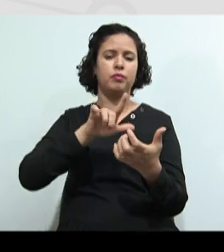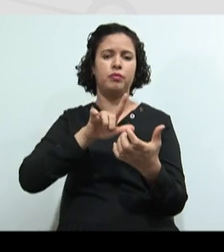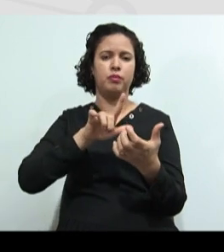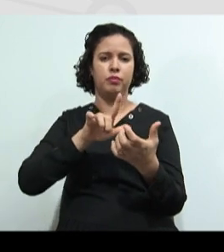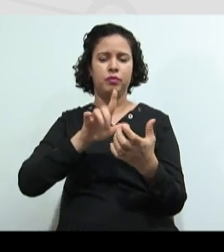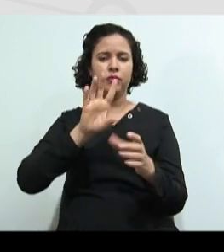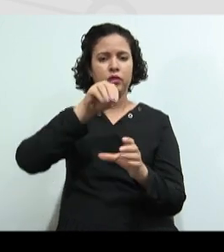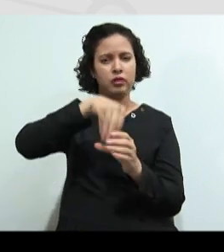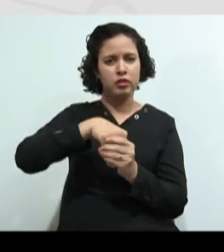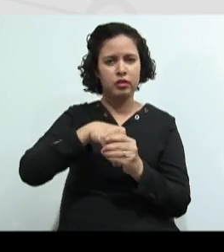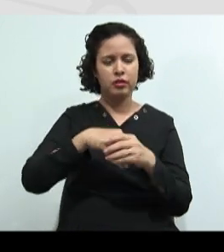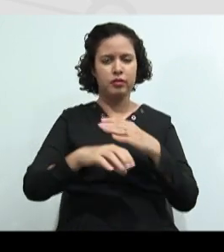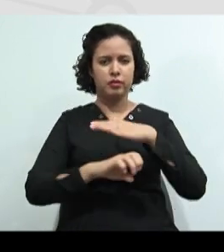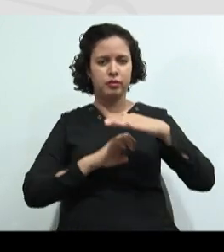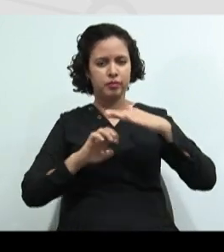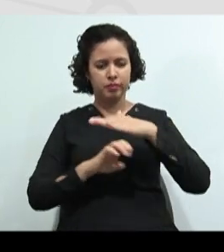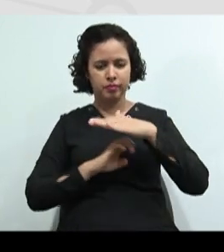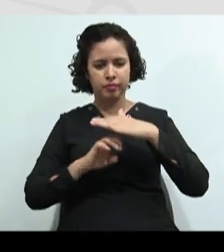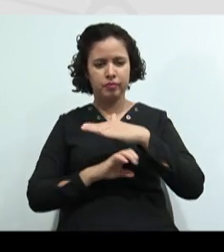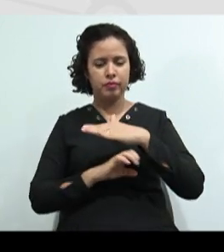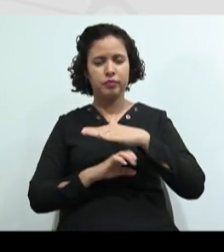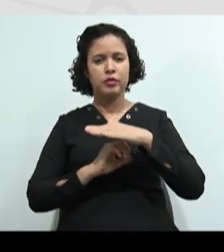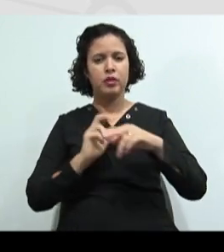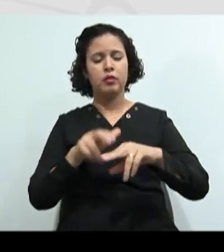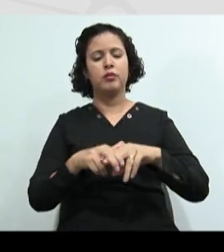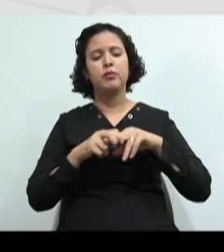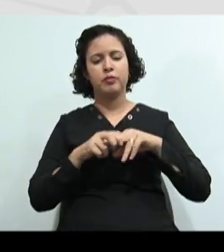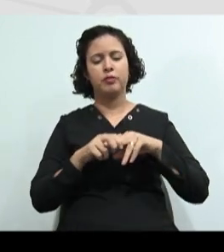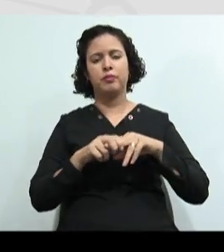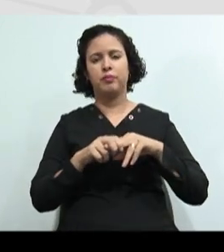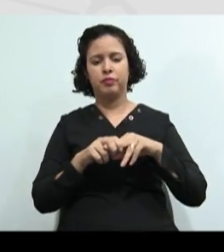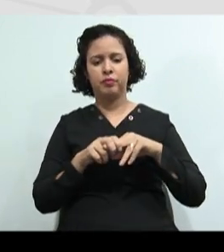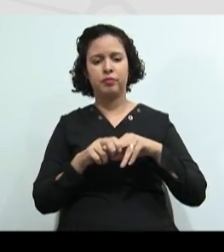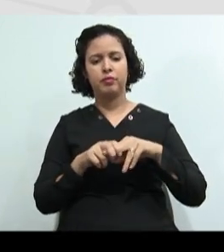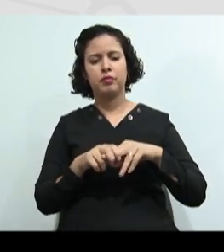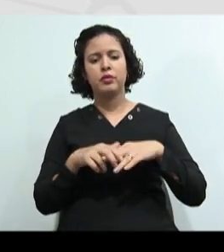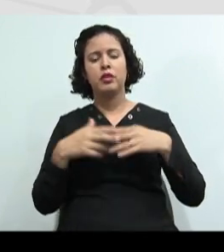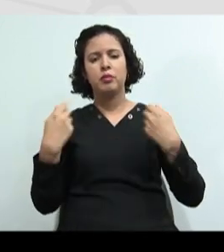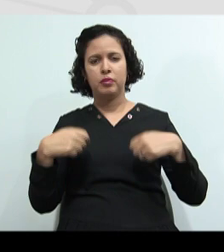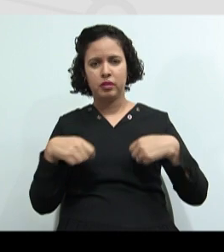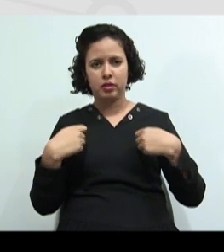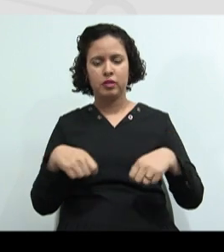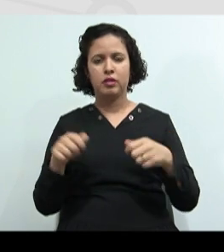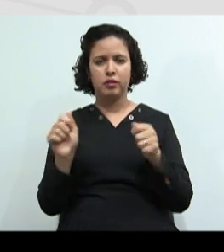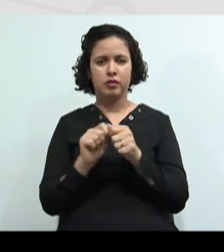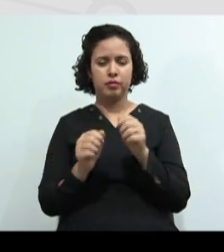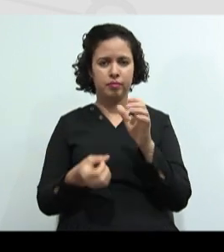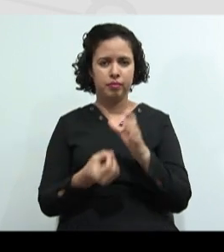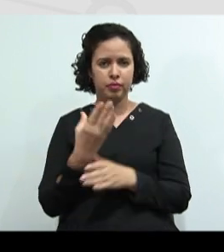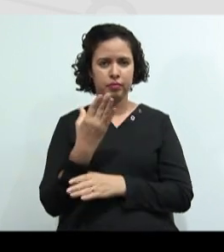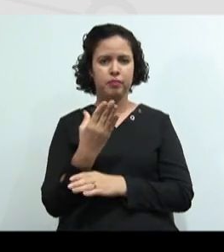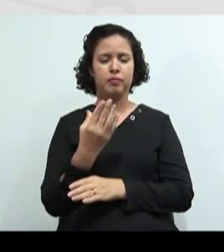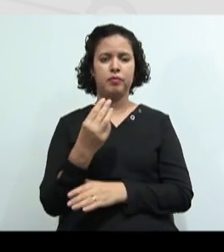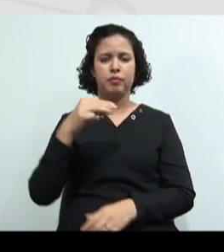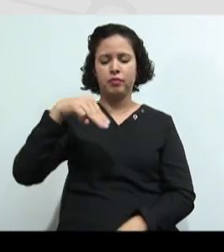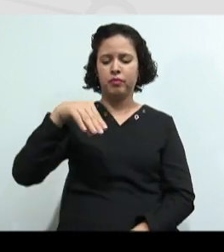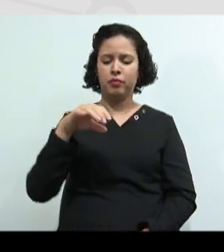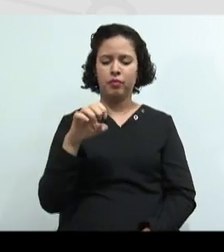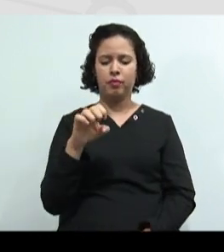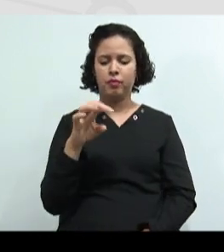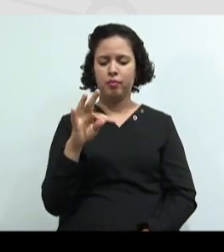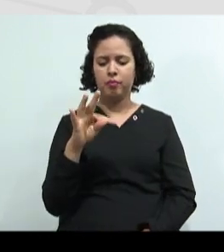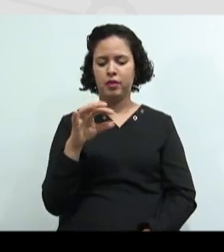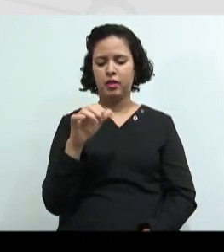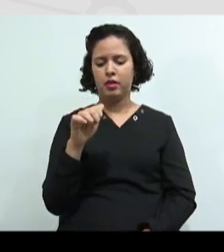da organização. Por esse motivo, eles devem ser transformados em metas, que são fragmentos de um